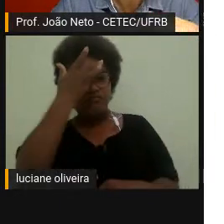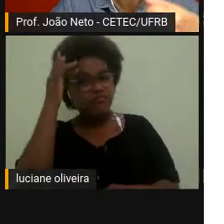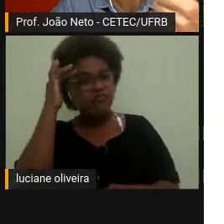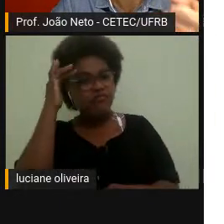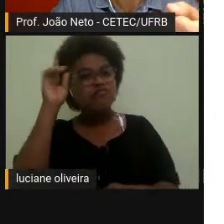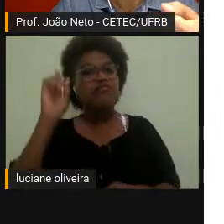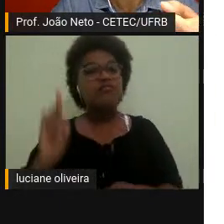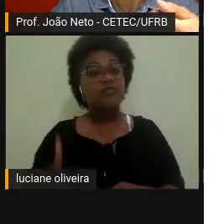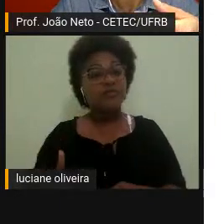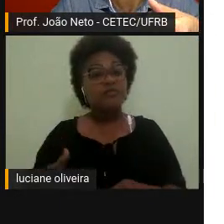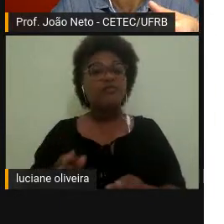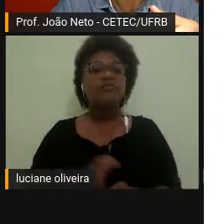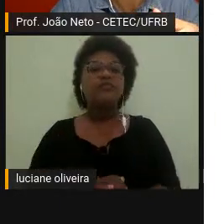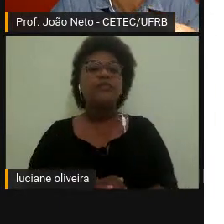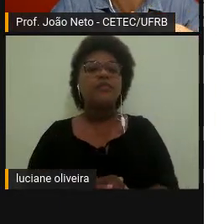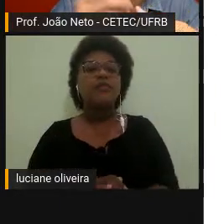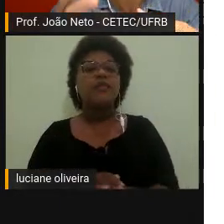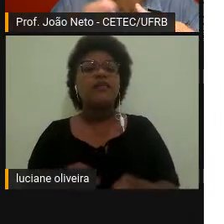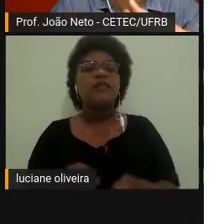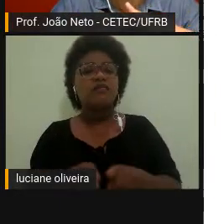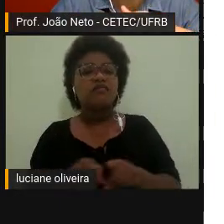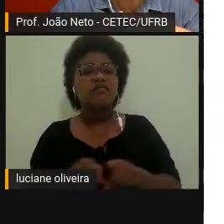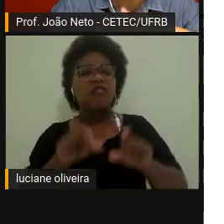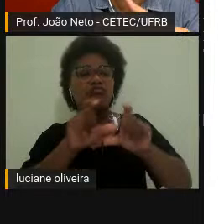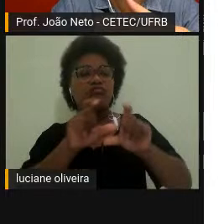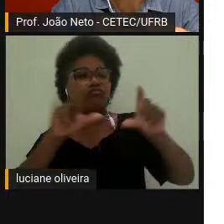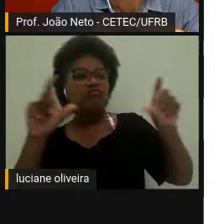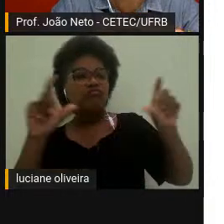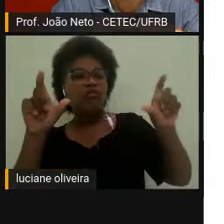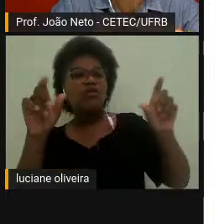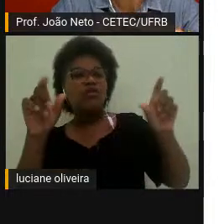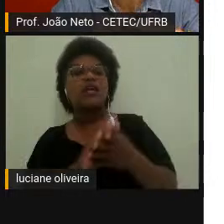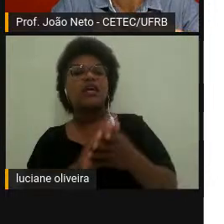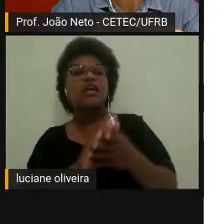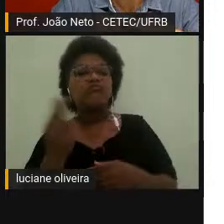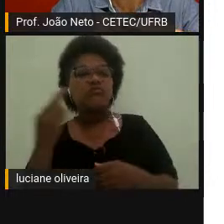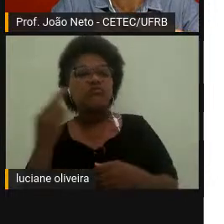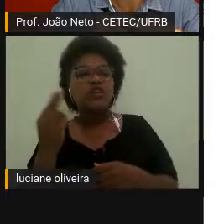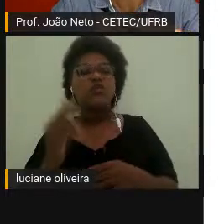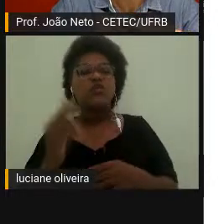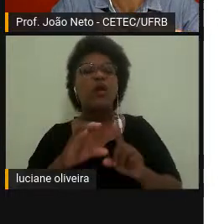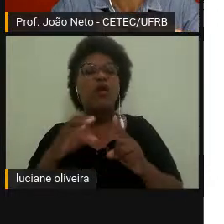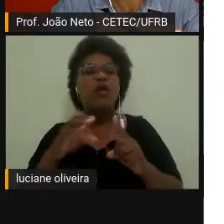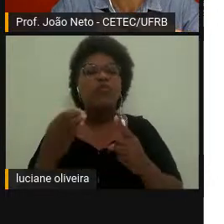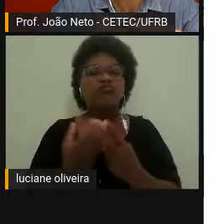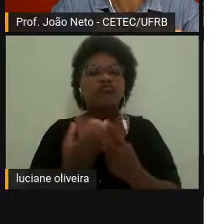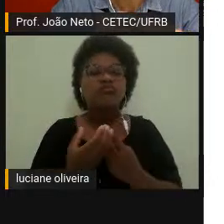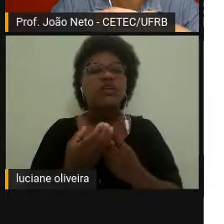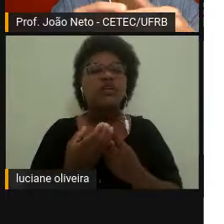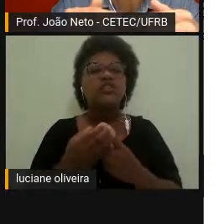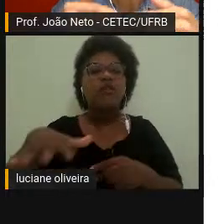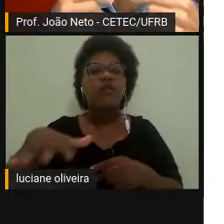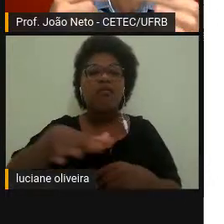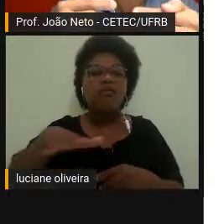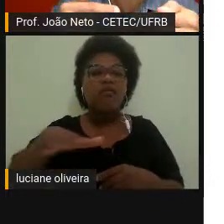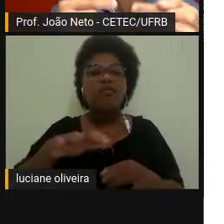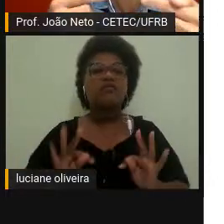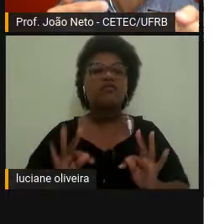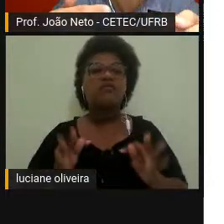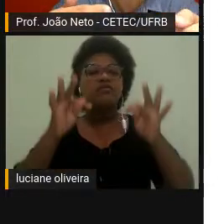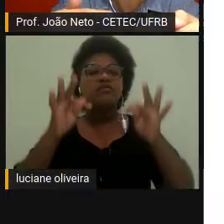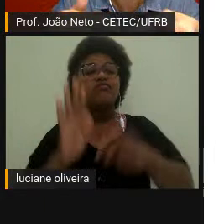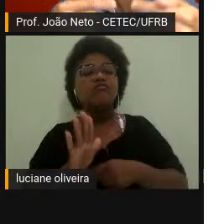slogan da utilizado pela comunidade pela área de tecnologia assistiva e